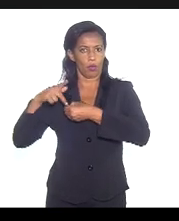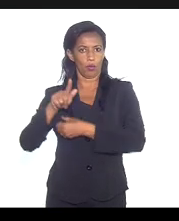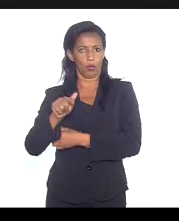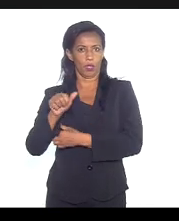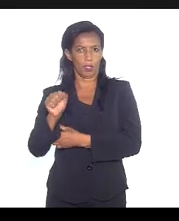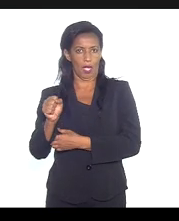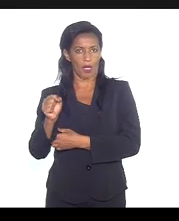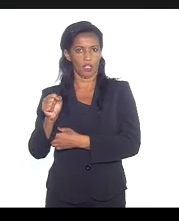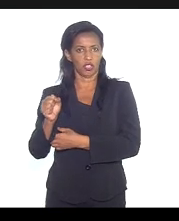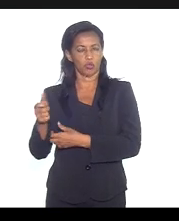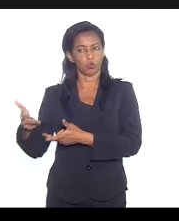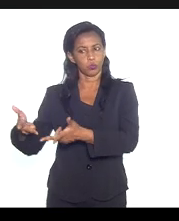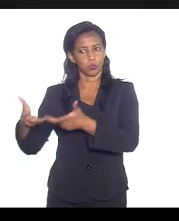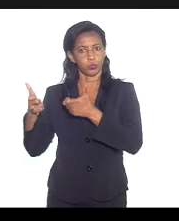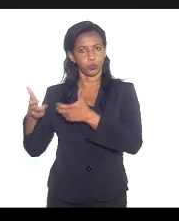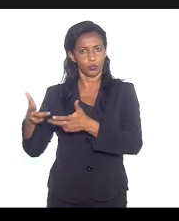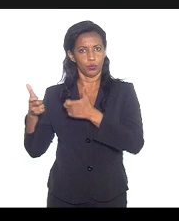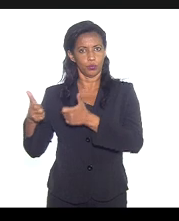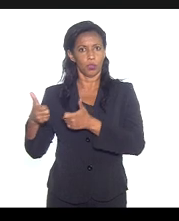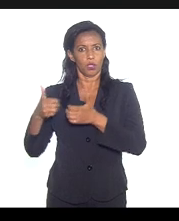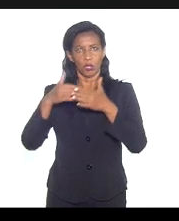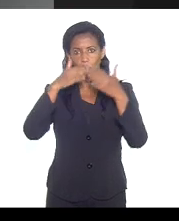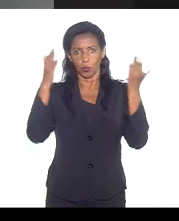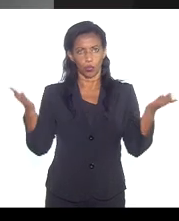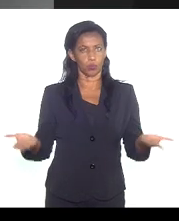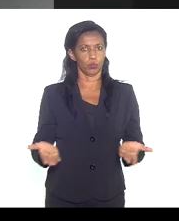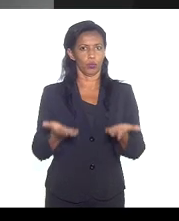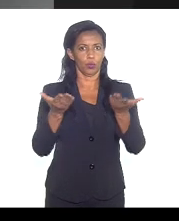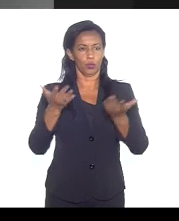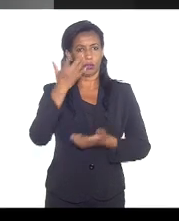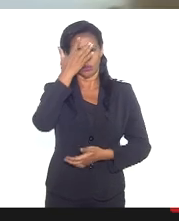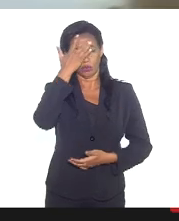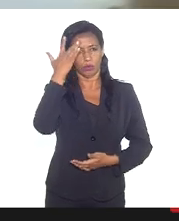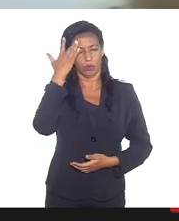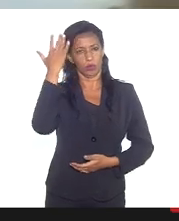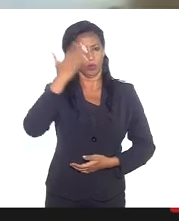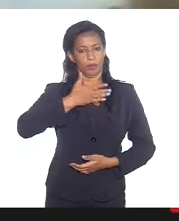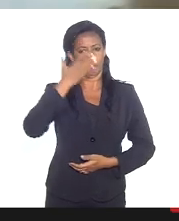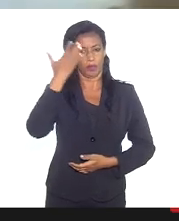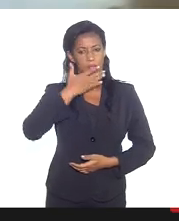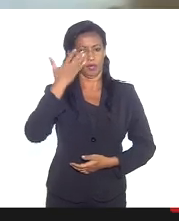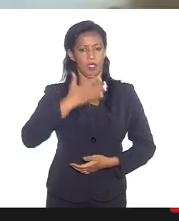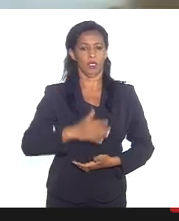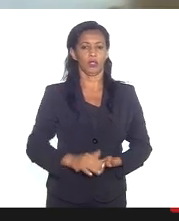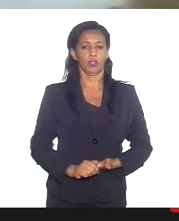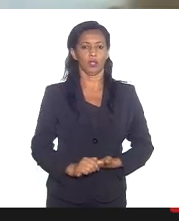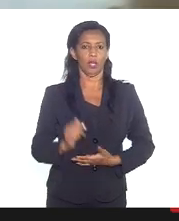e contando com a presença dos senhores deputados aqui já